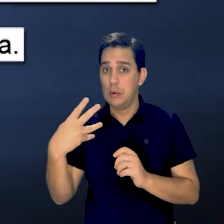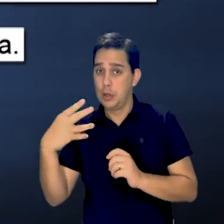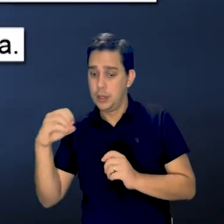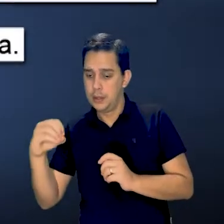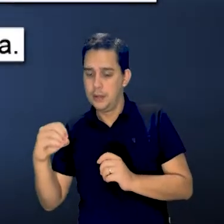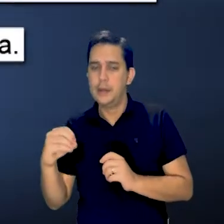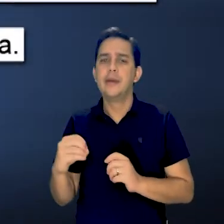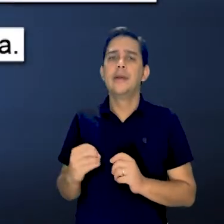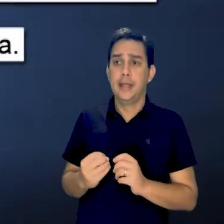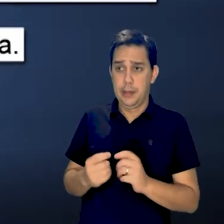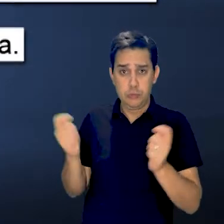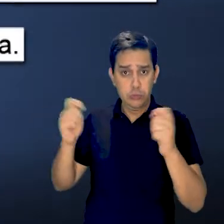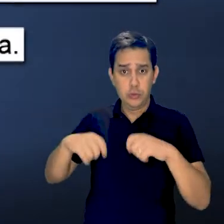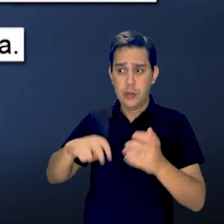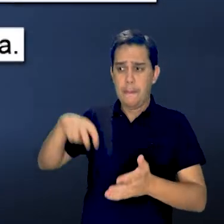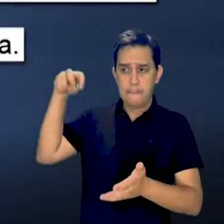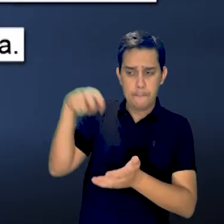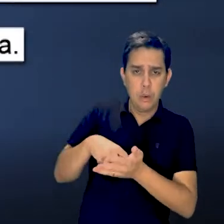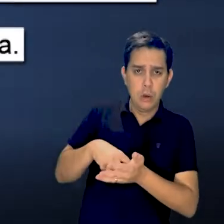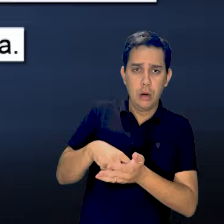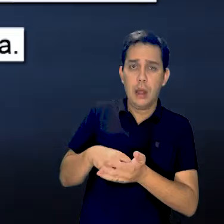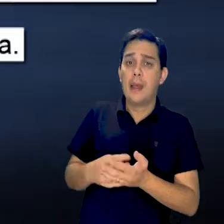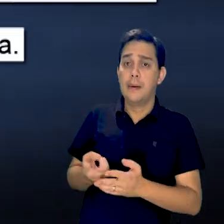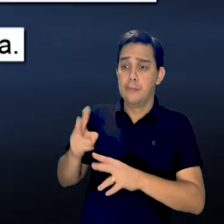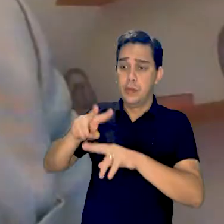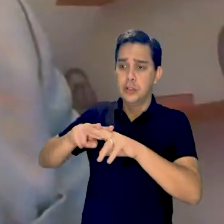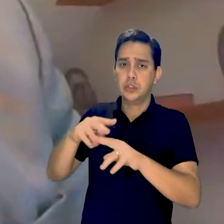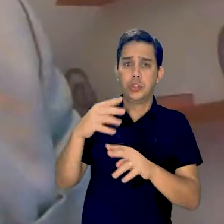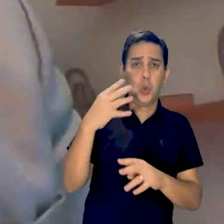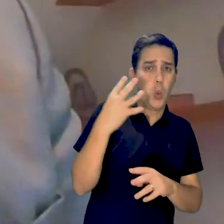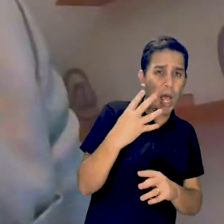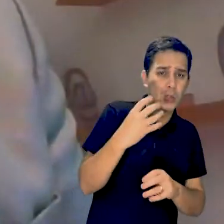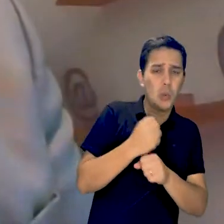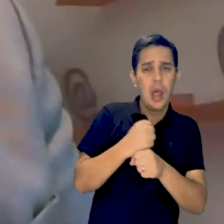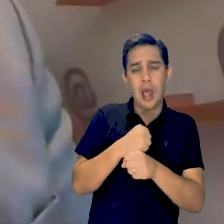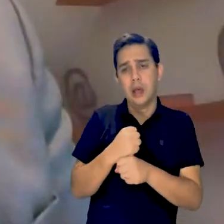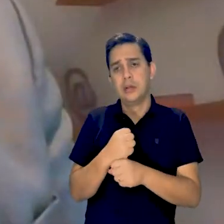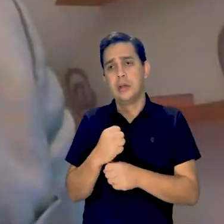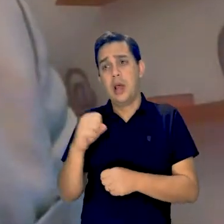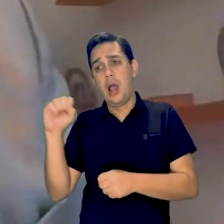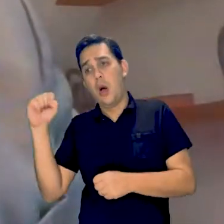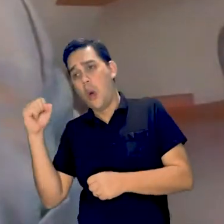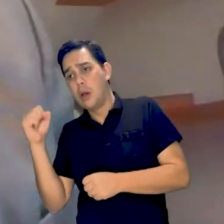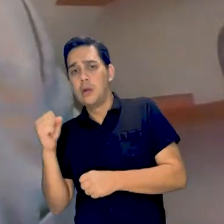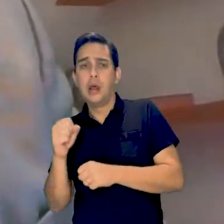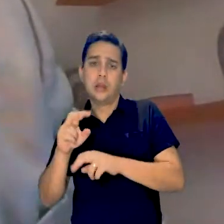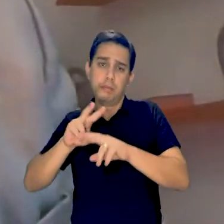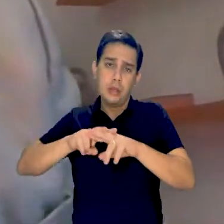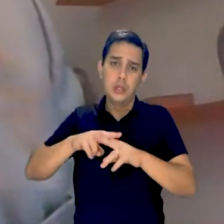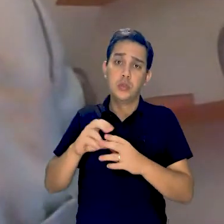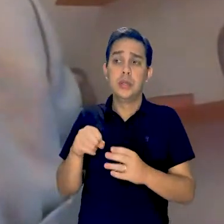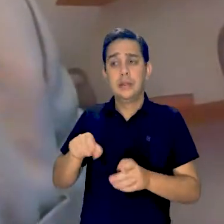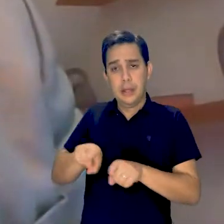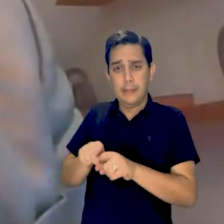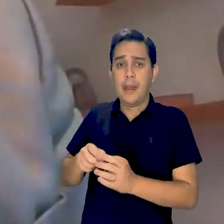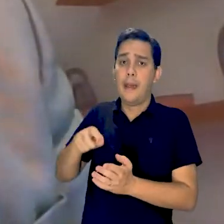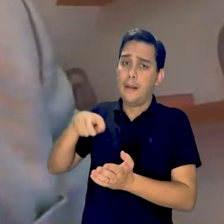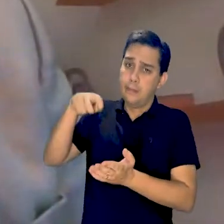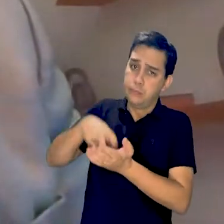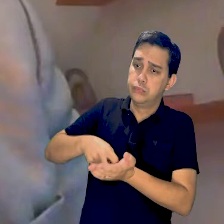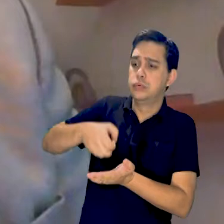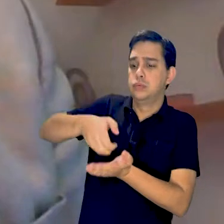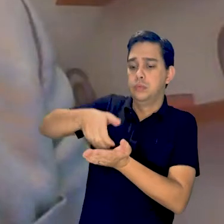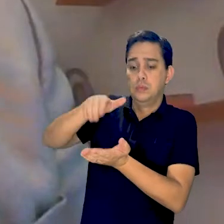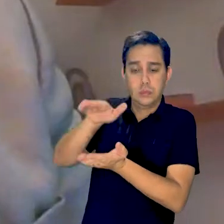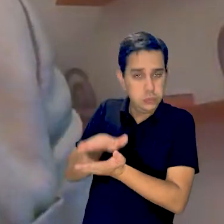4 a 8 anos de reclusão e multa. Na verdade, o ato em si, ele não seria punível na medida